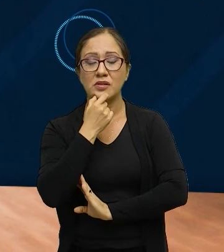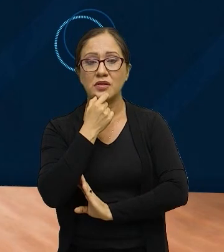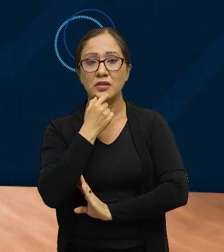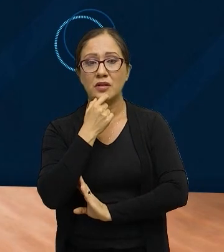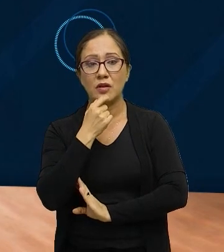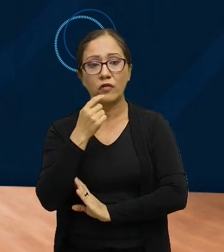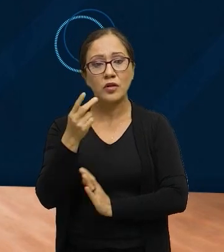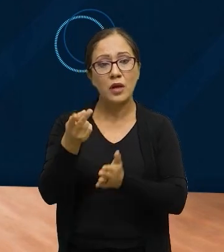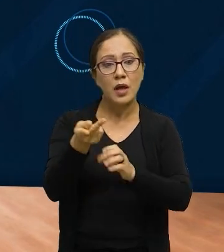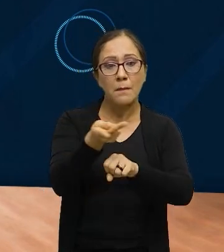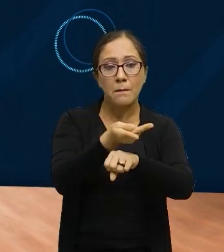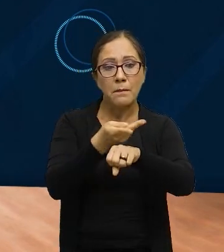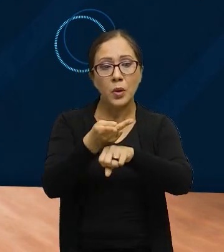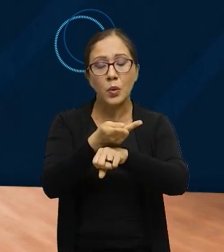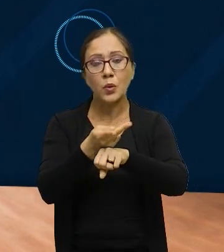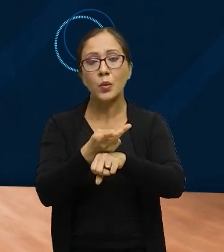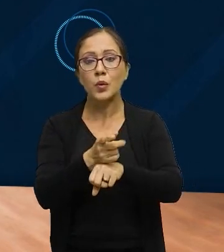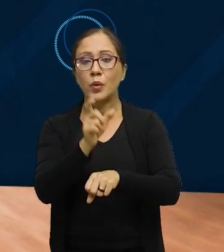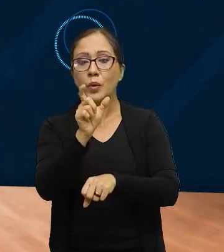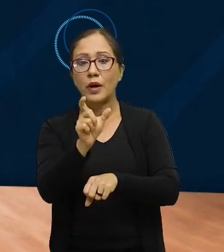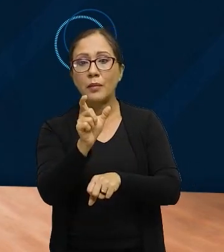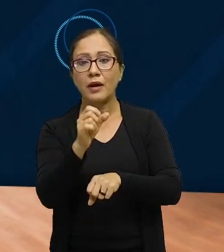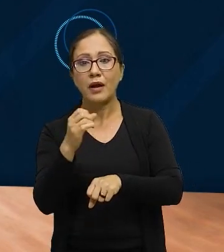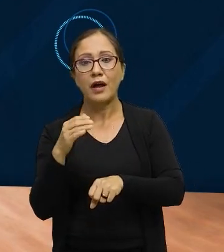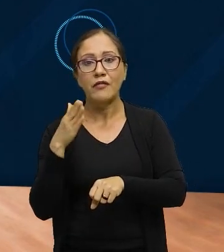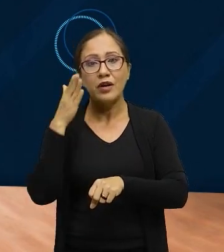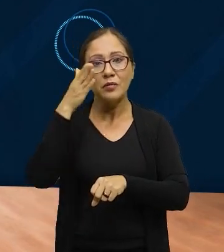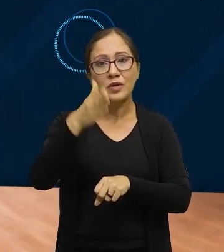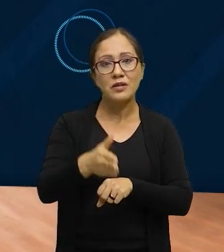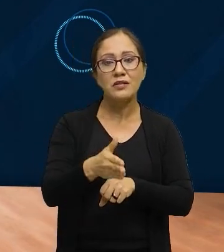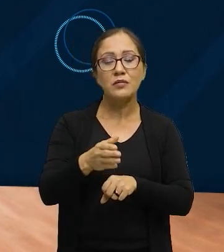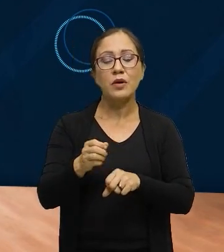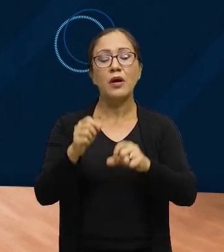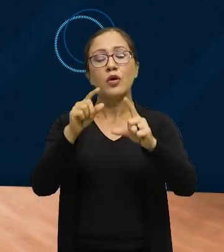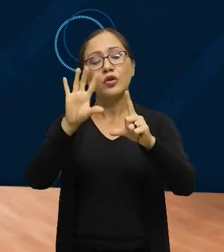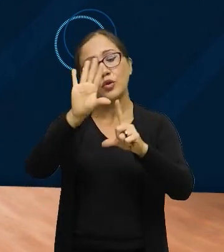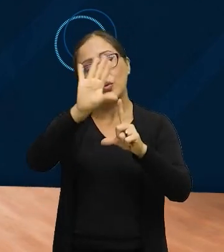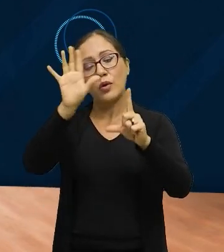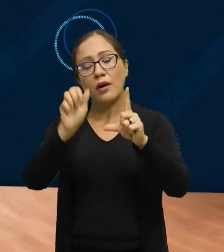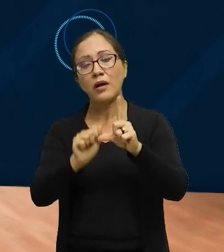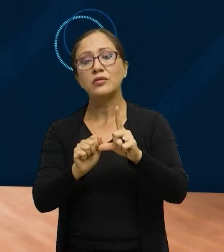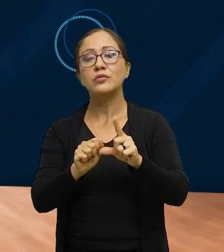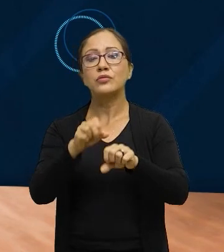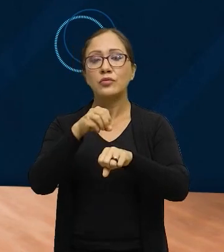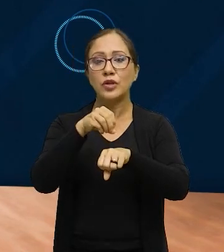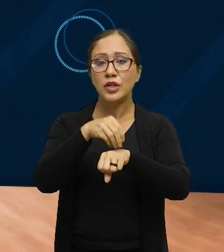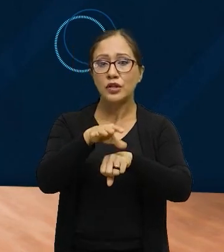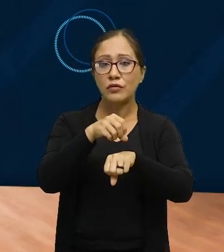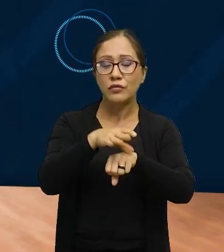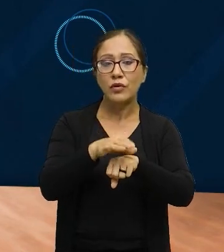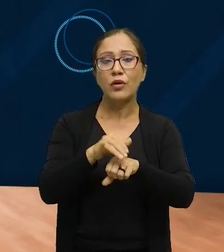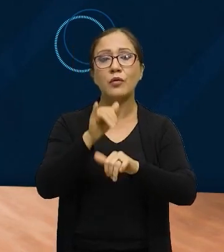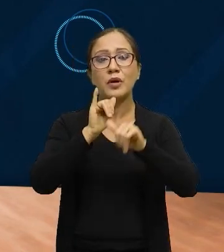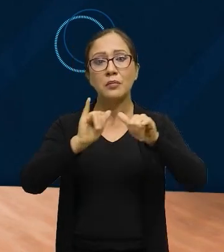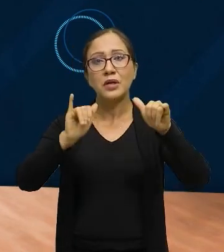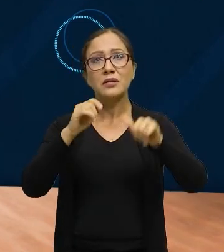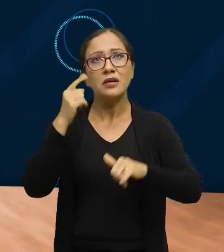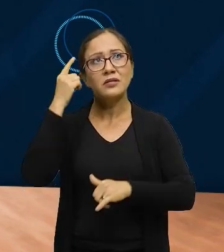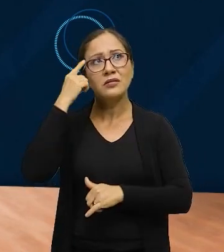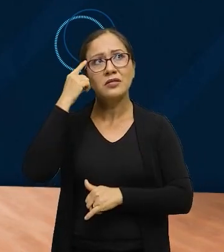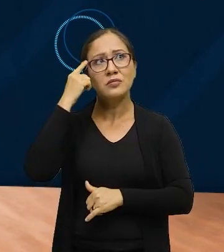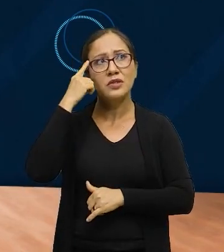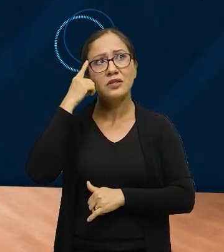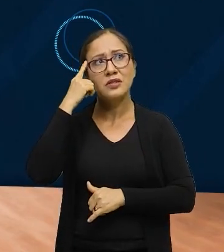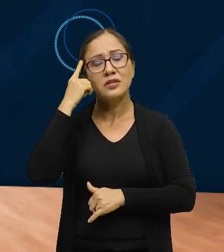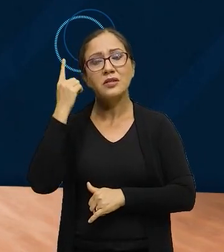palavra-chave. Saber o gênero, saber que o cartoon passa uma mensagem que faz com que a gente reflita, que